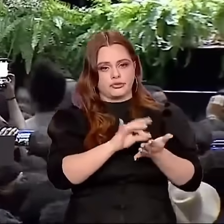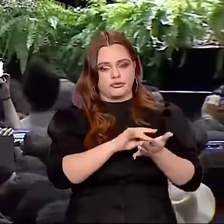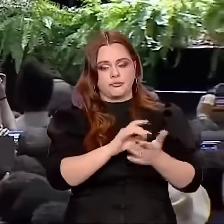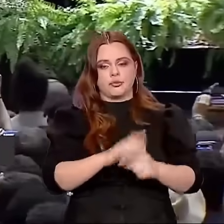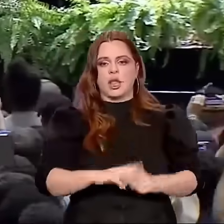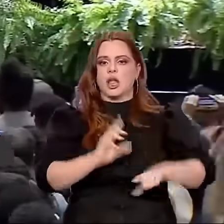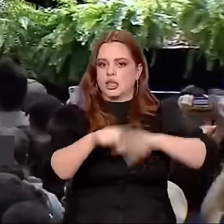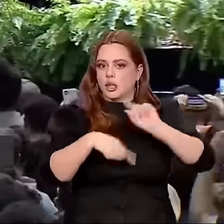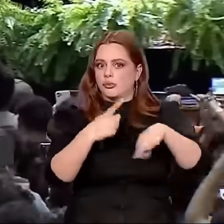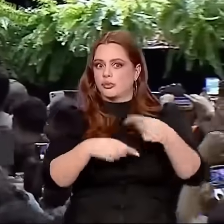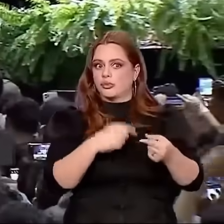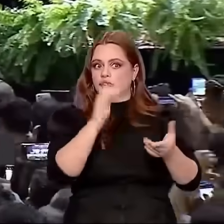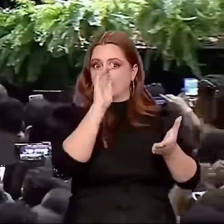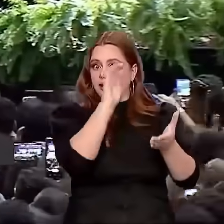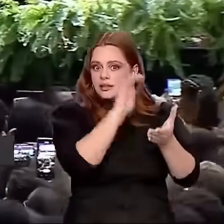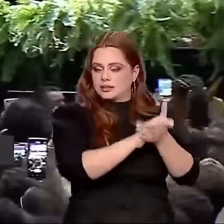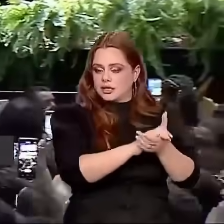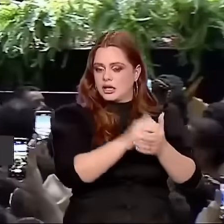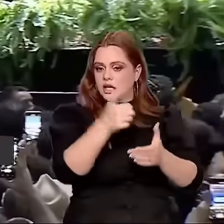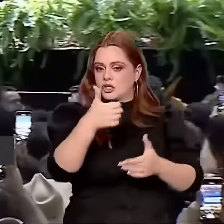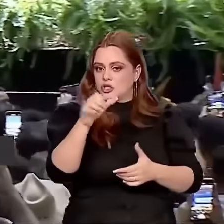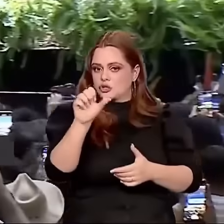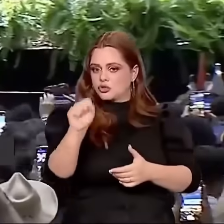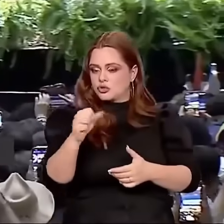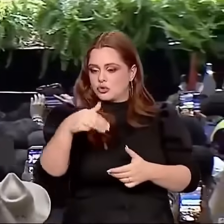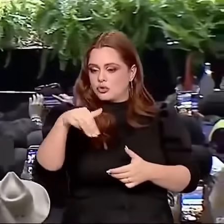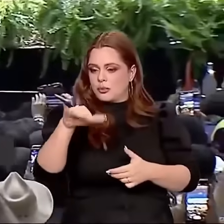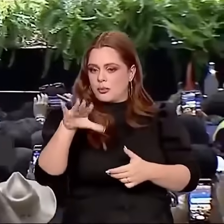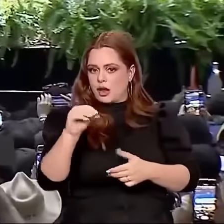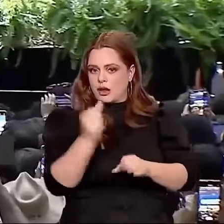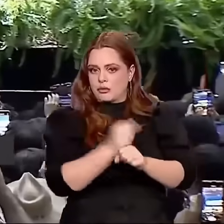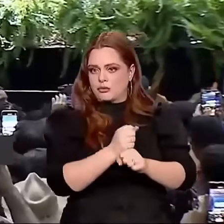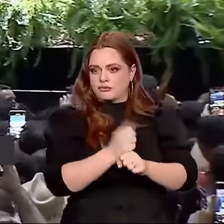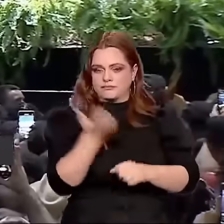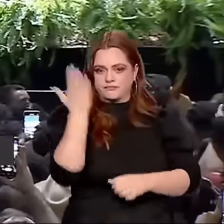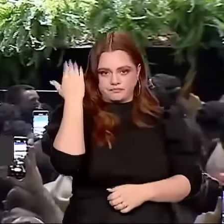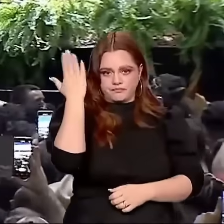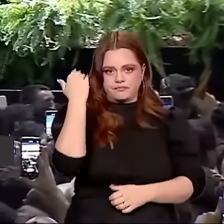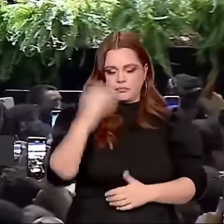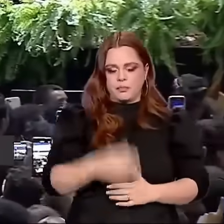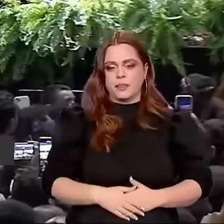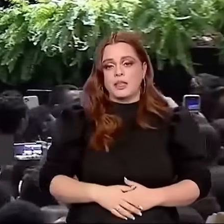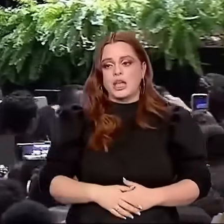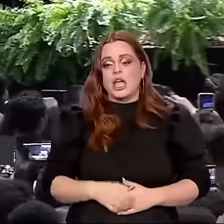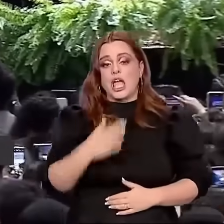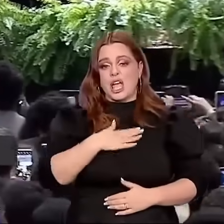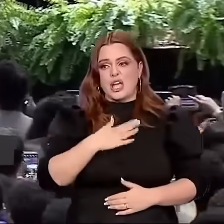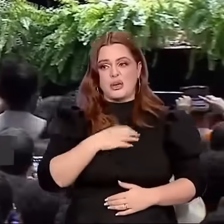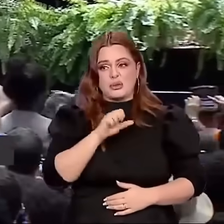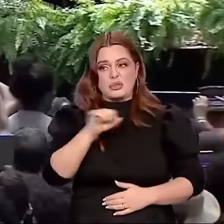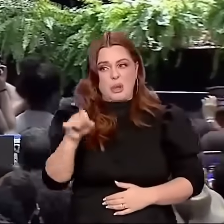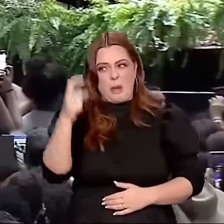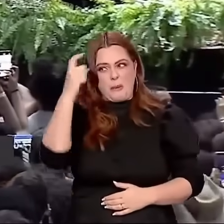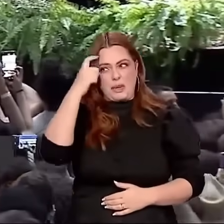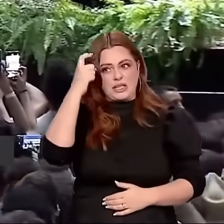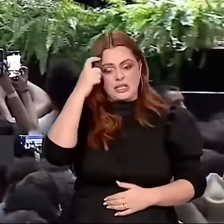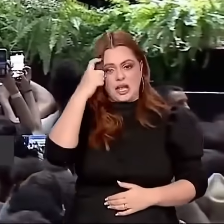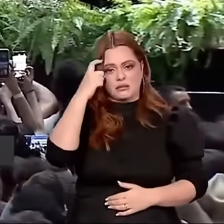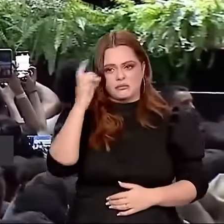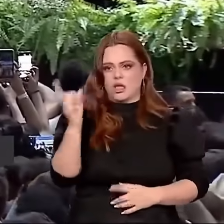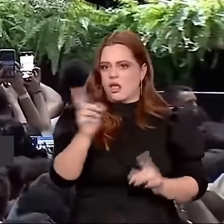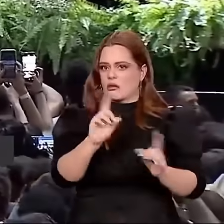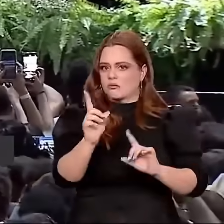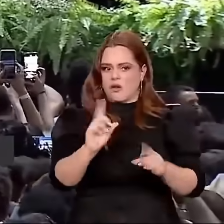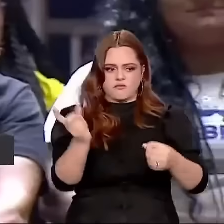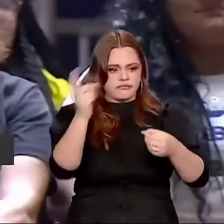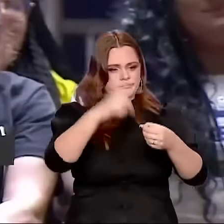Casei com a Janja dia 18 de maio do ano passado. Eu, se tivesse juízo, eu não teria voltado